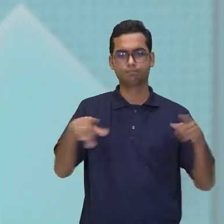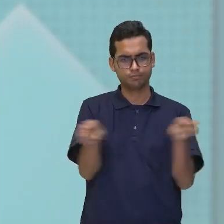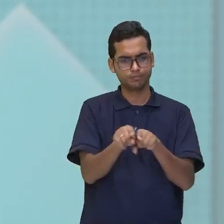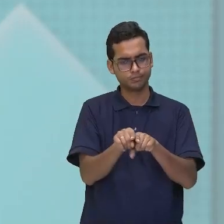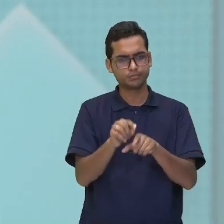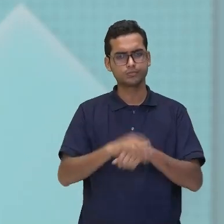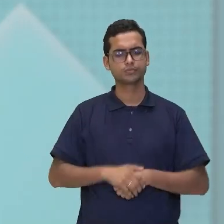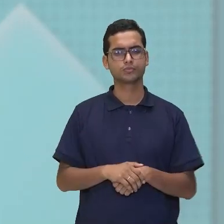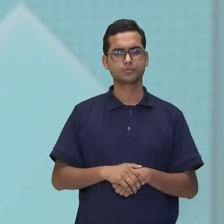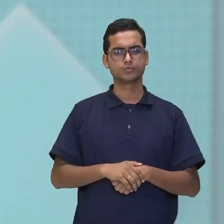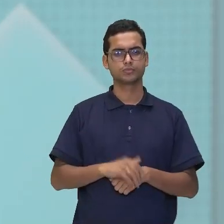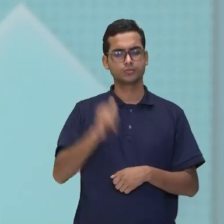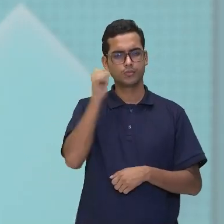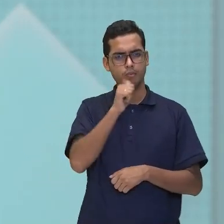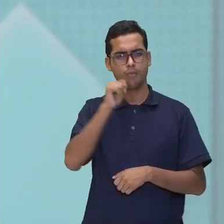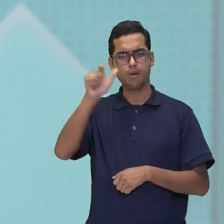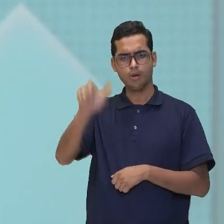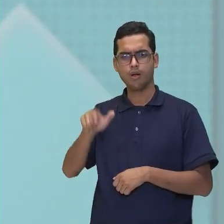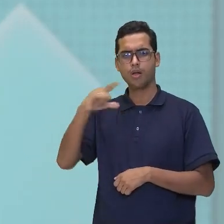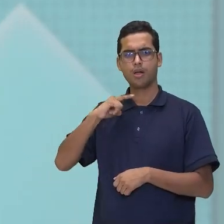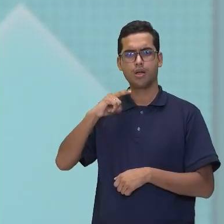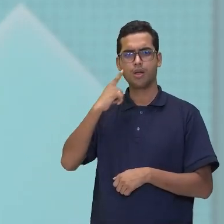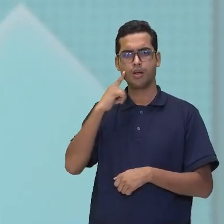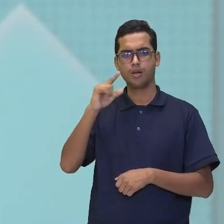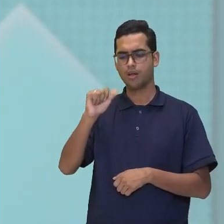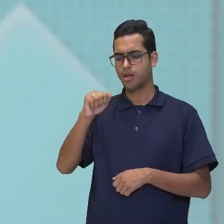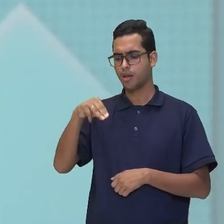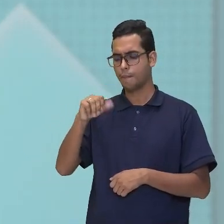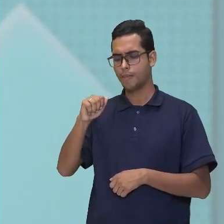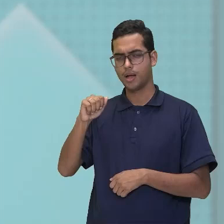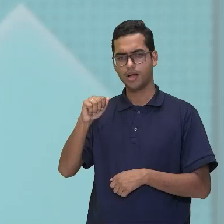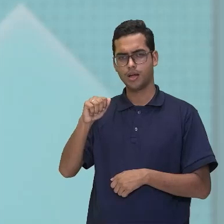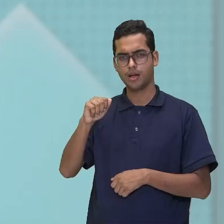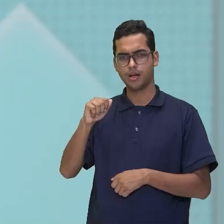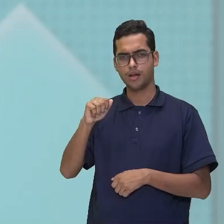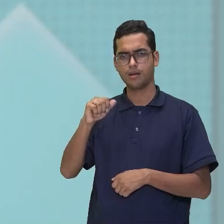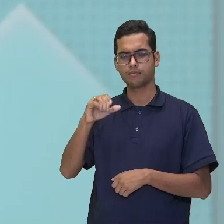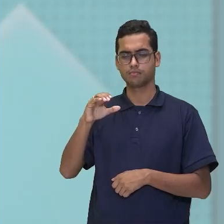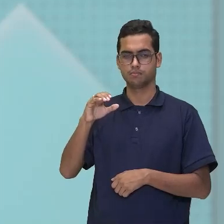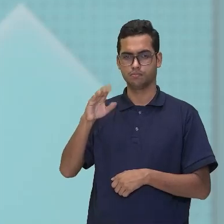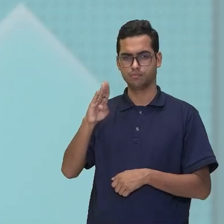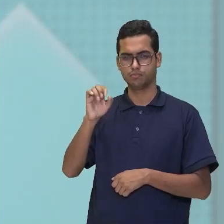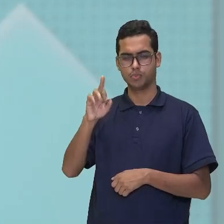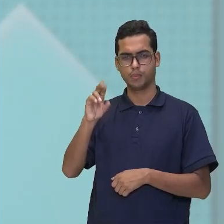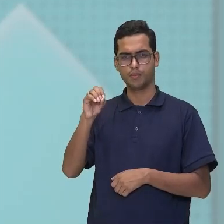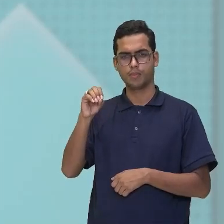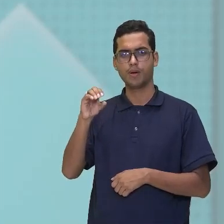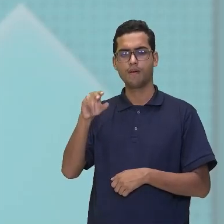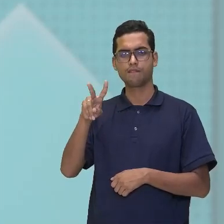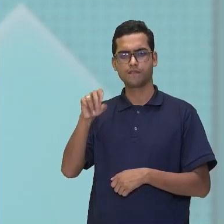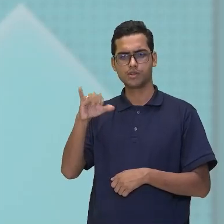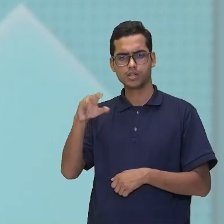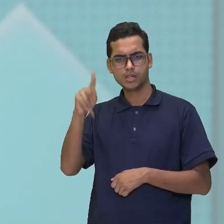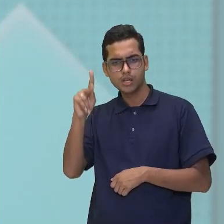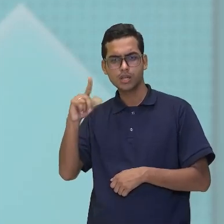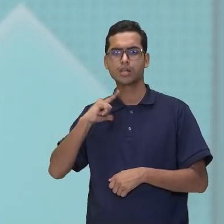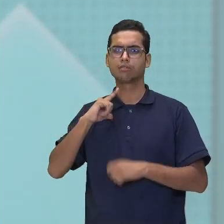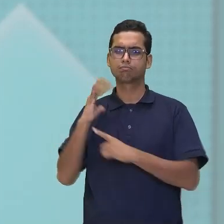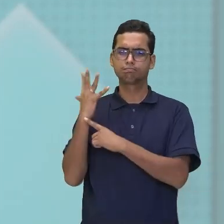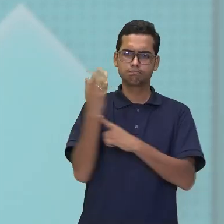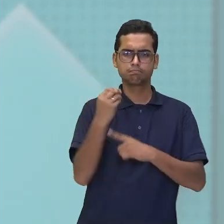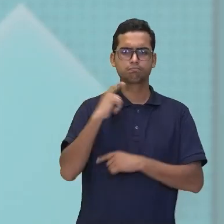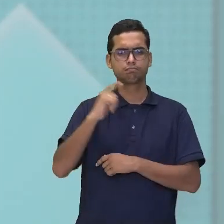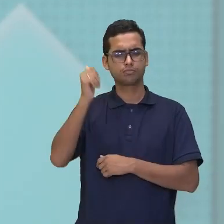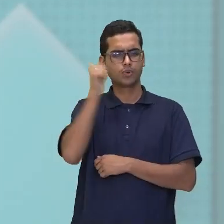conhecida como a rainha da performance. E é assim. Então, a arte contemporânea, ela